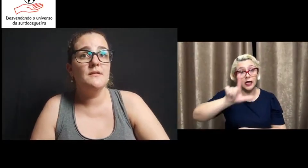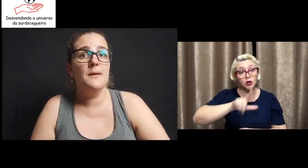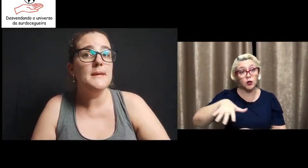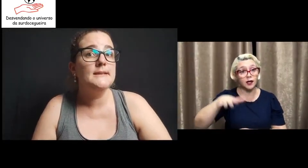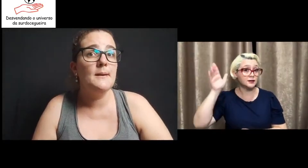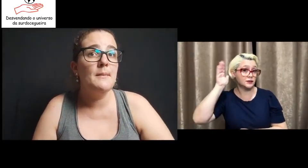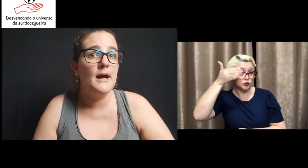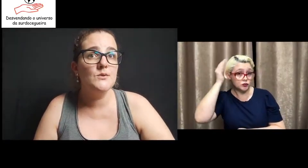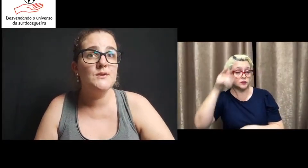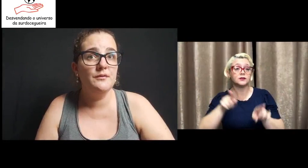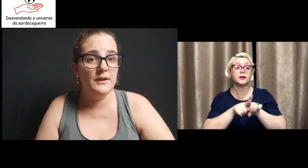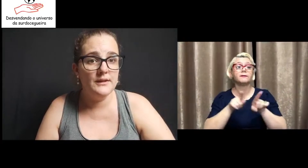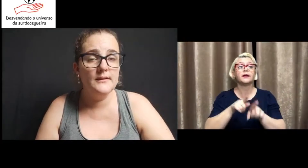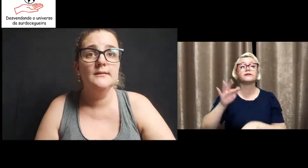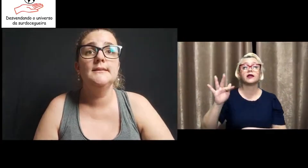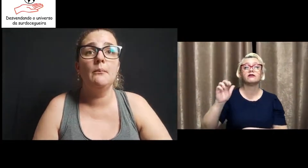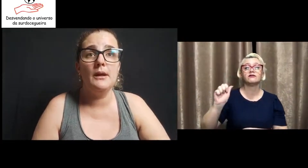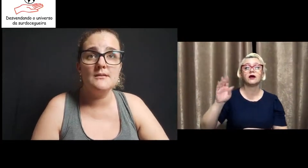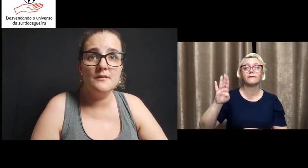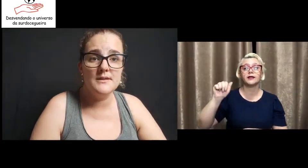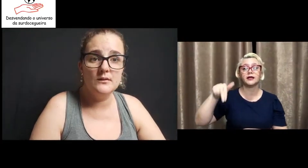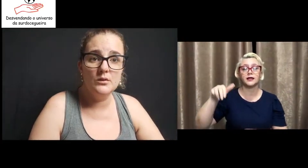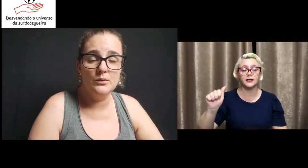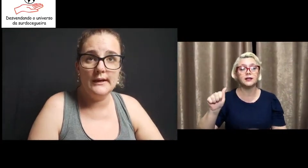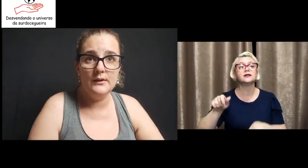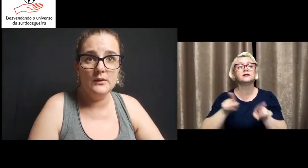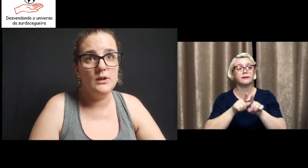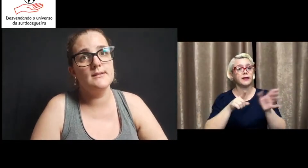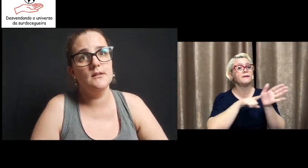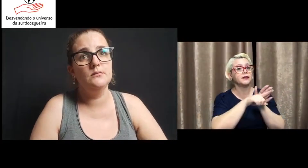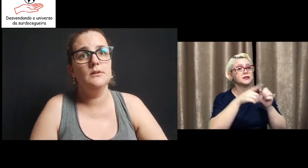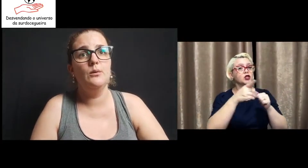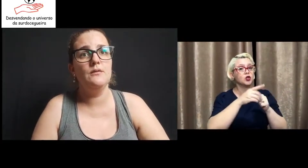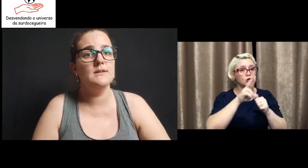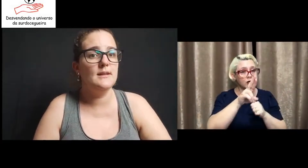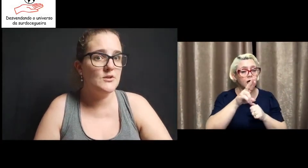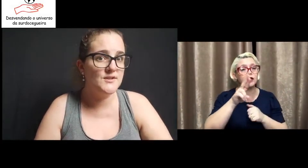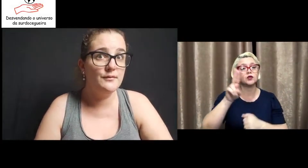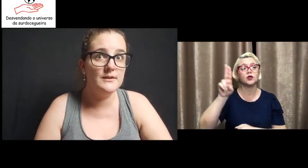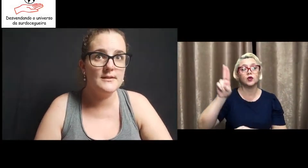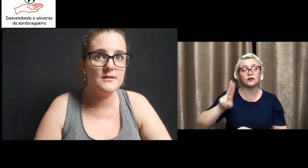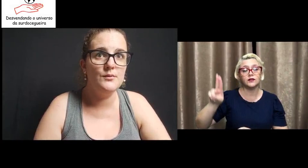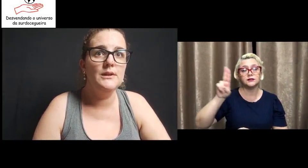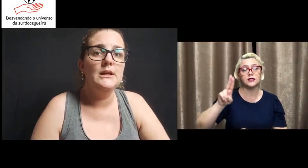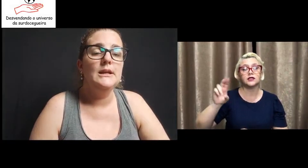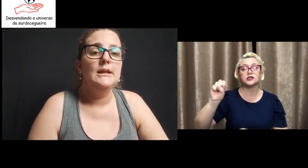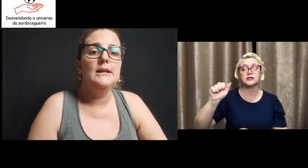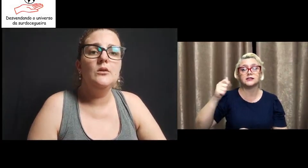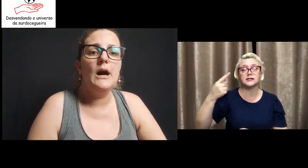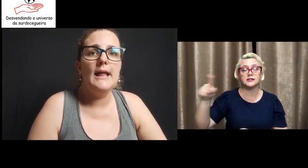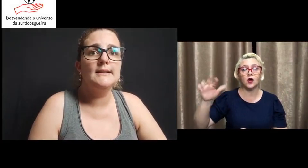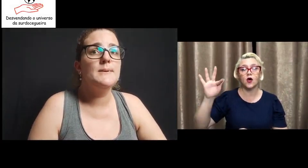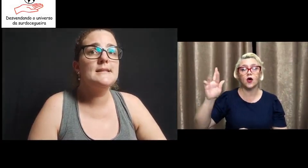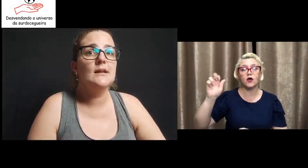temos a Fabiana Maio Silveira, também está fazendo doutorado em educação na Universidade de São Francisco,